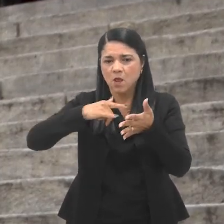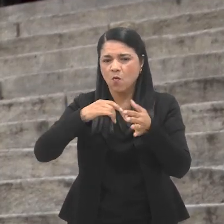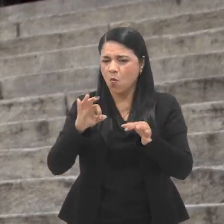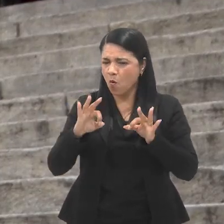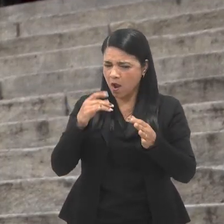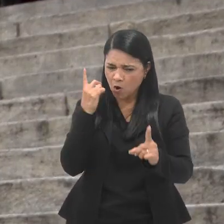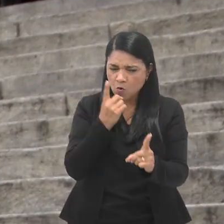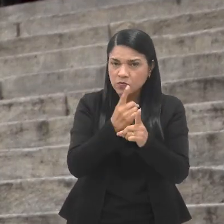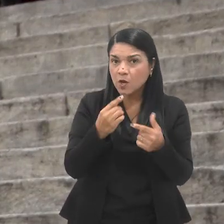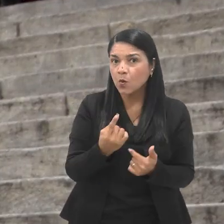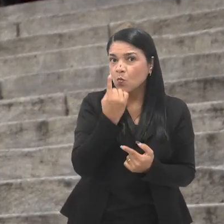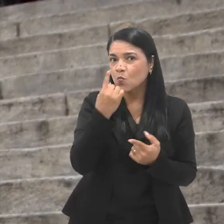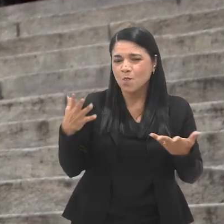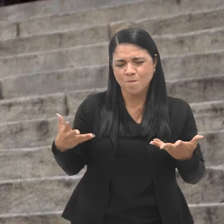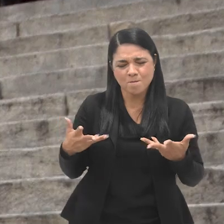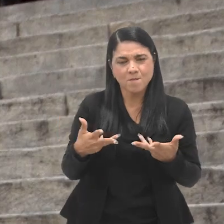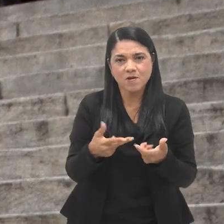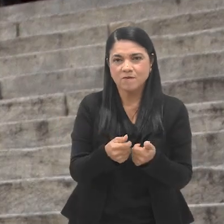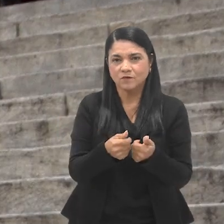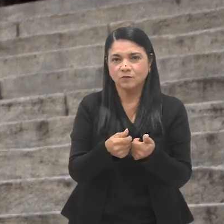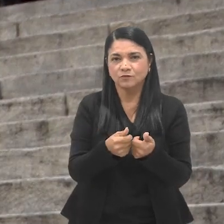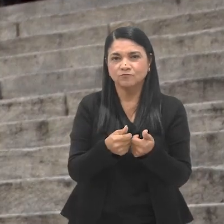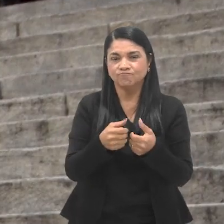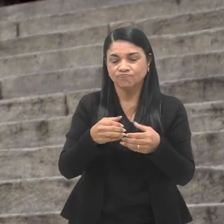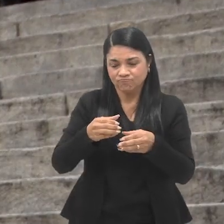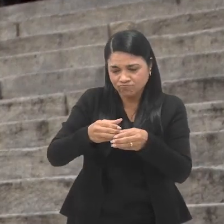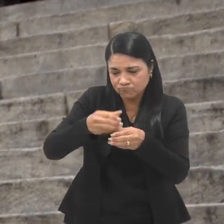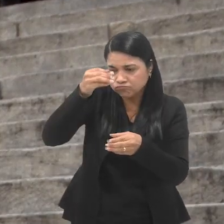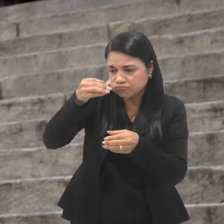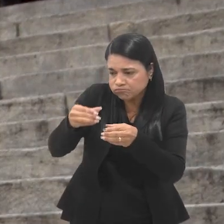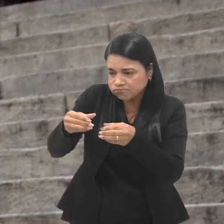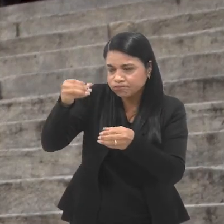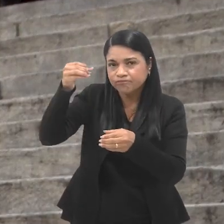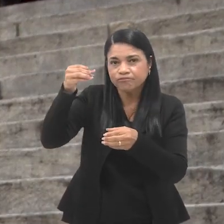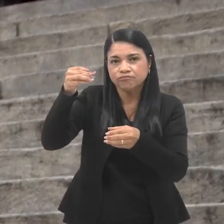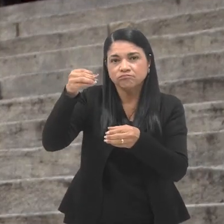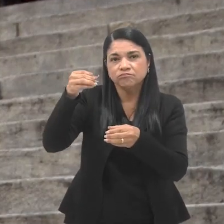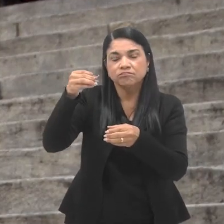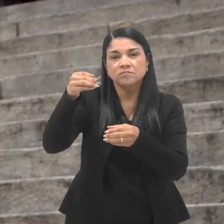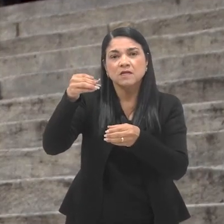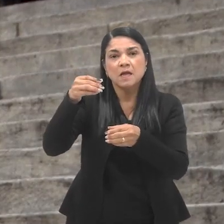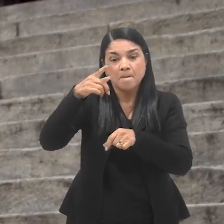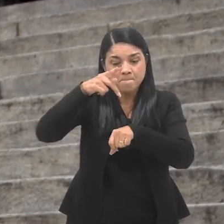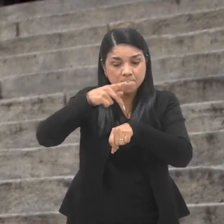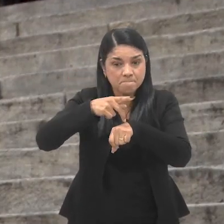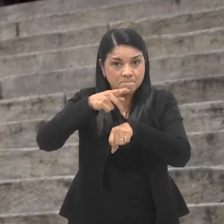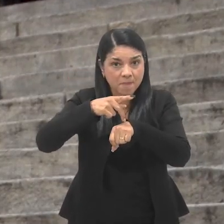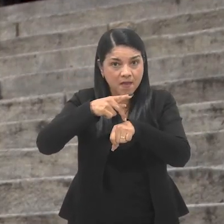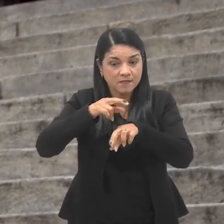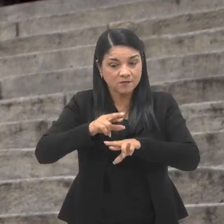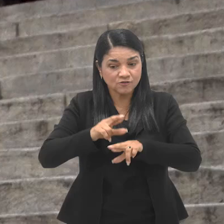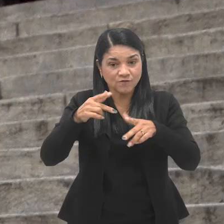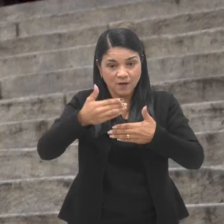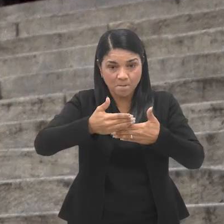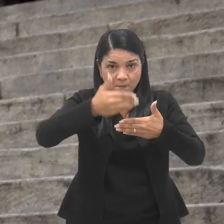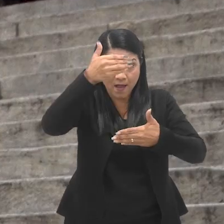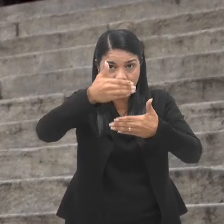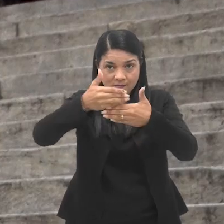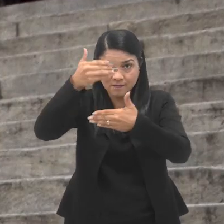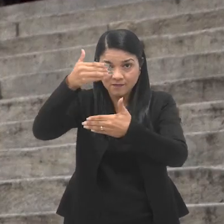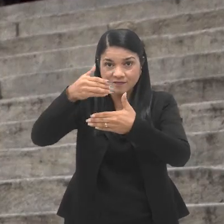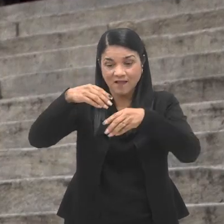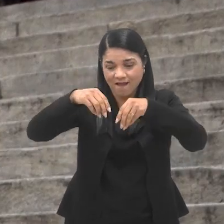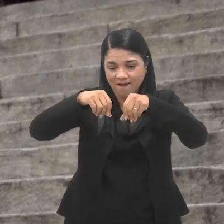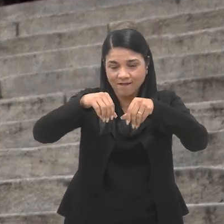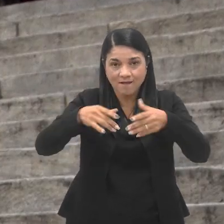achei sensacional. Eles especificaram como revestimento da fachada, não na parte de pedra, mas no revestimento